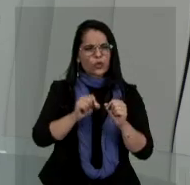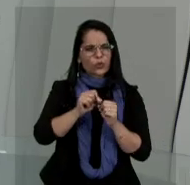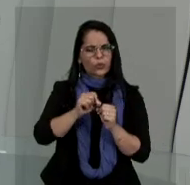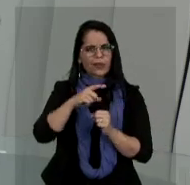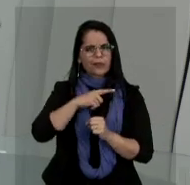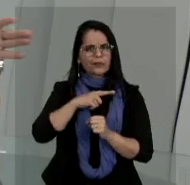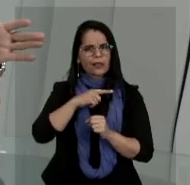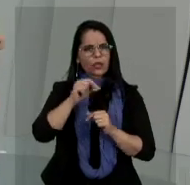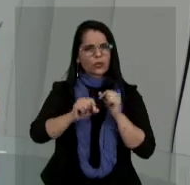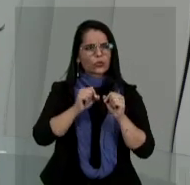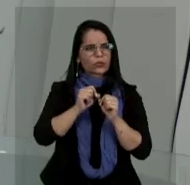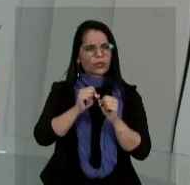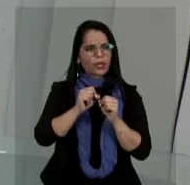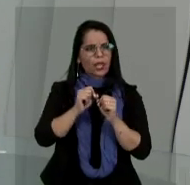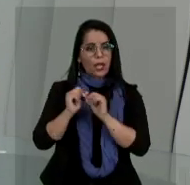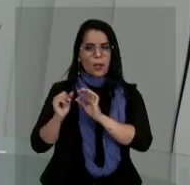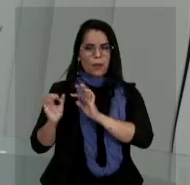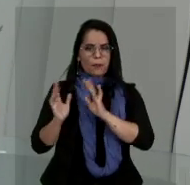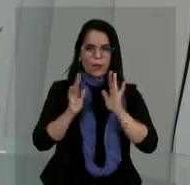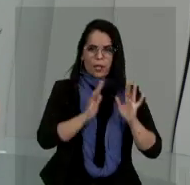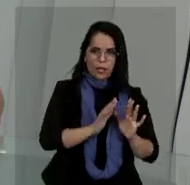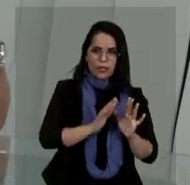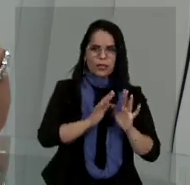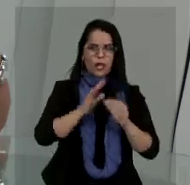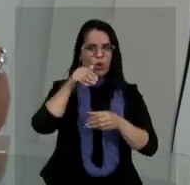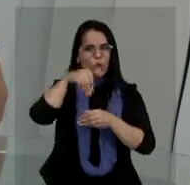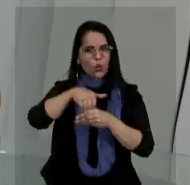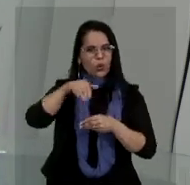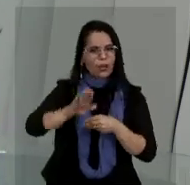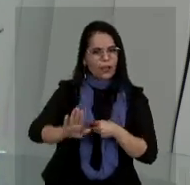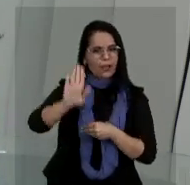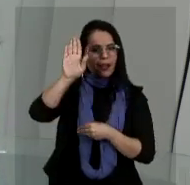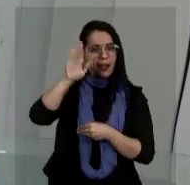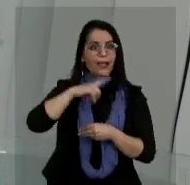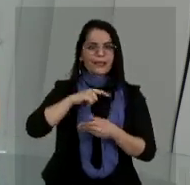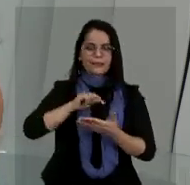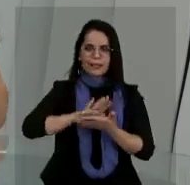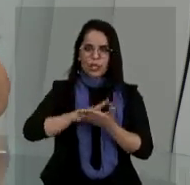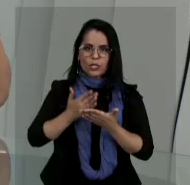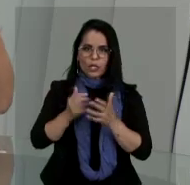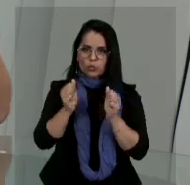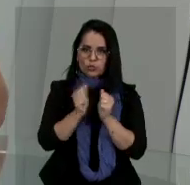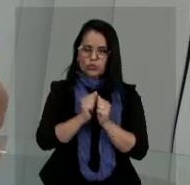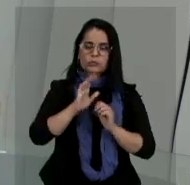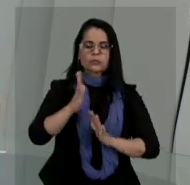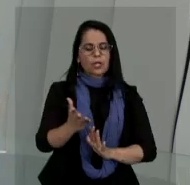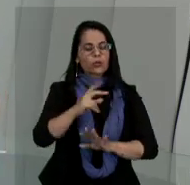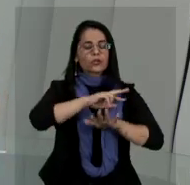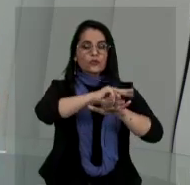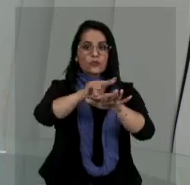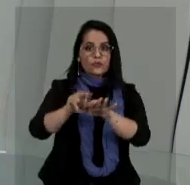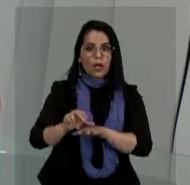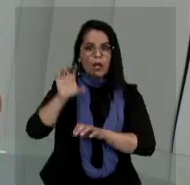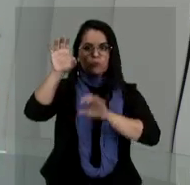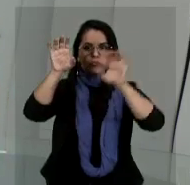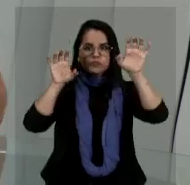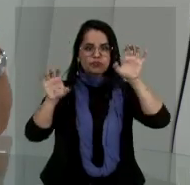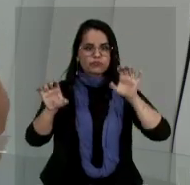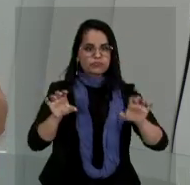tem a época de eleições, né, que tem ali o intérprete acompanhando. Então, são